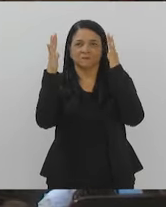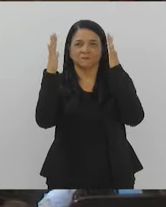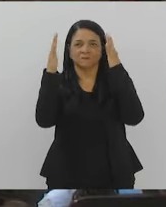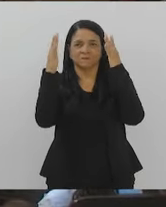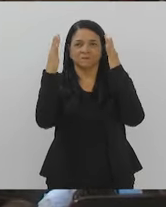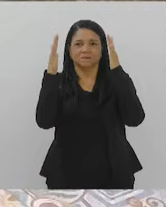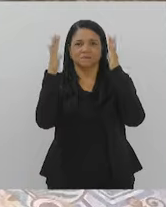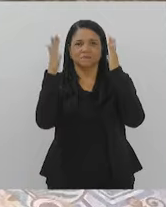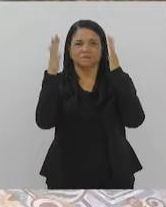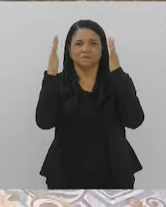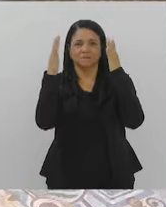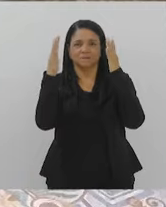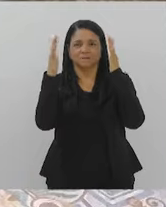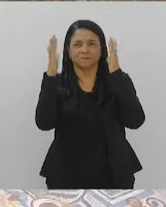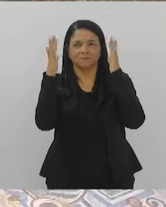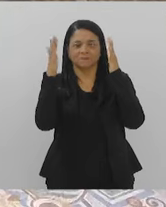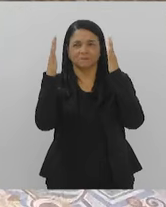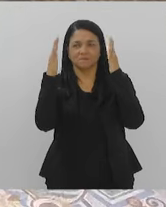Amém.